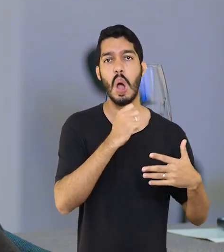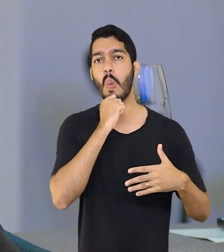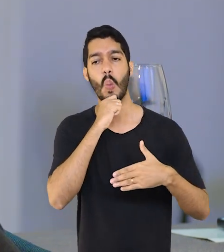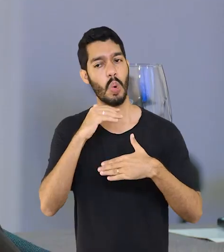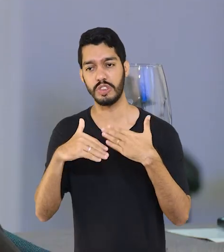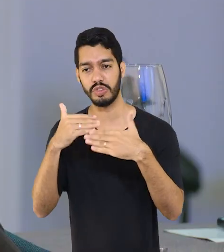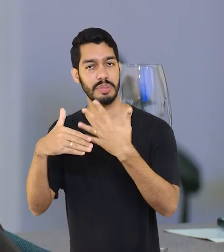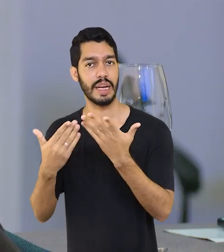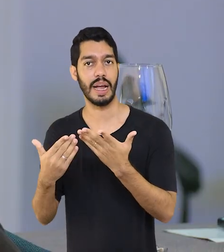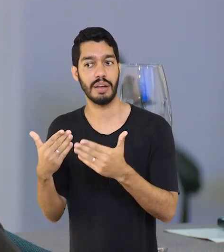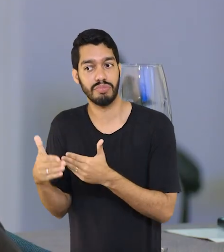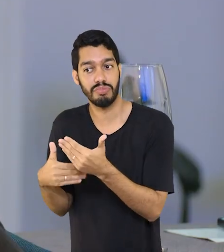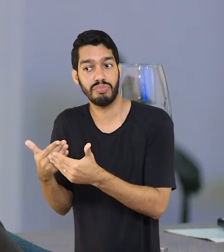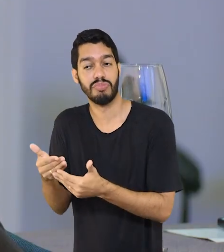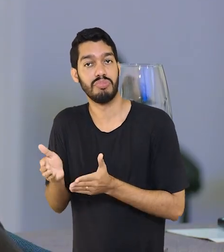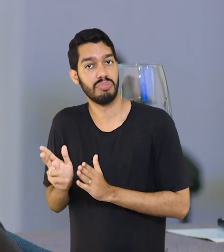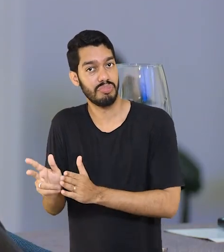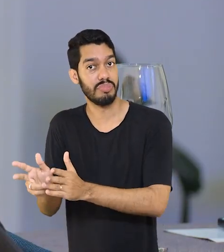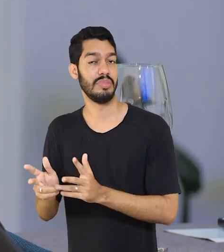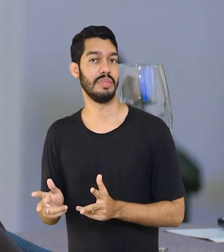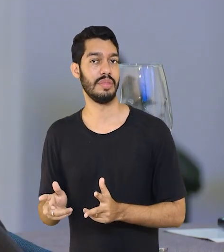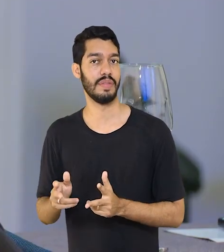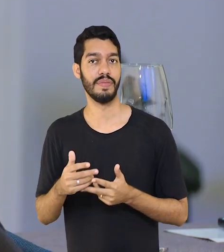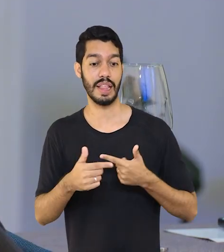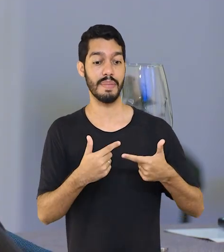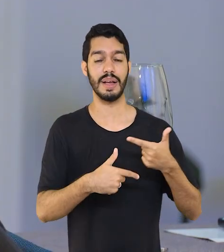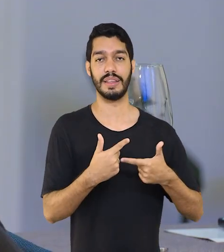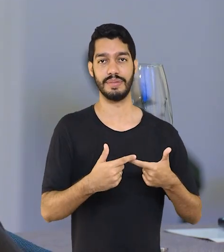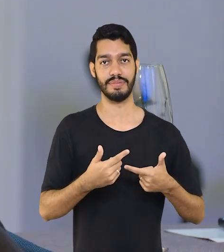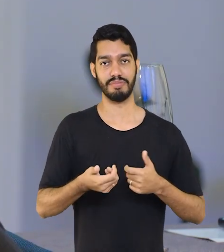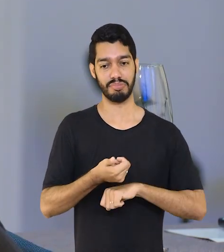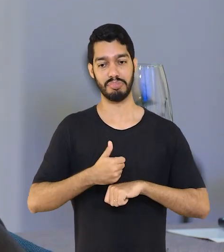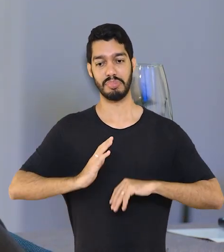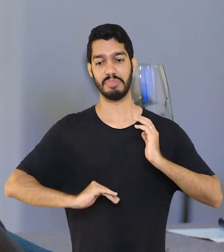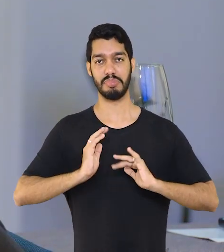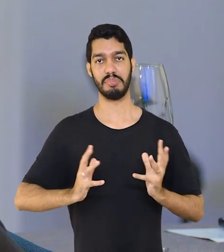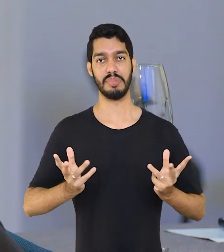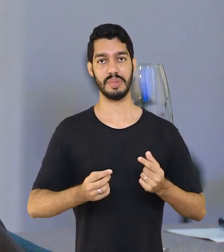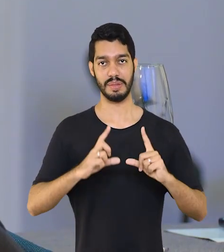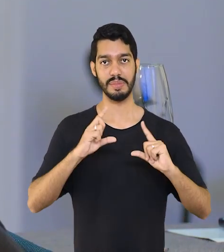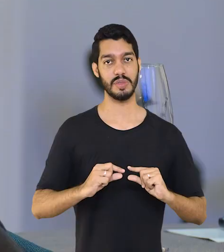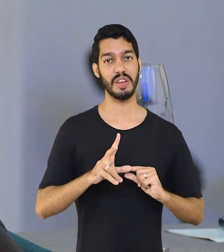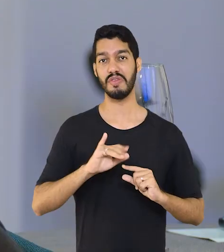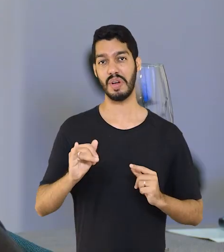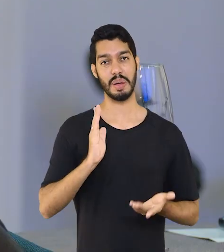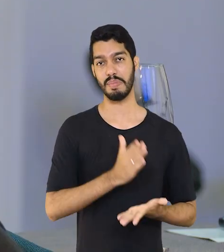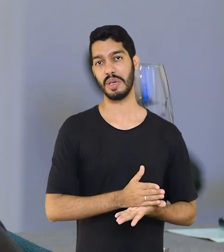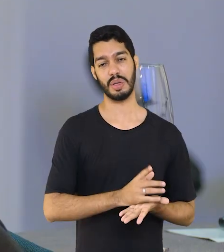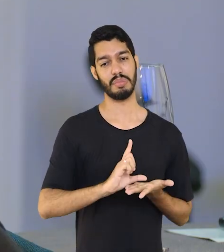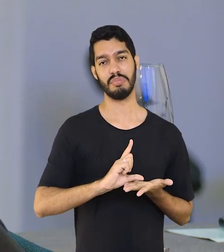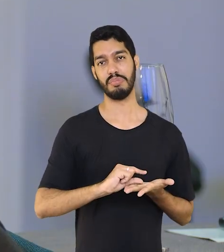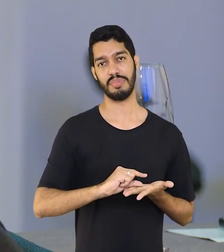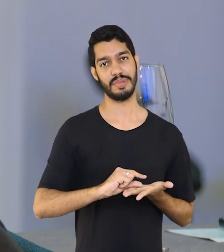em desenvolvimento, porque os empregos com pouca qualificação eles vão desaparecer, não tem